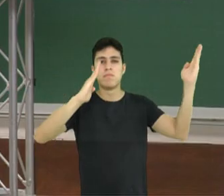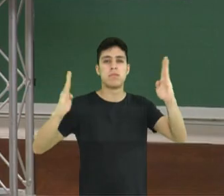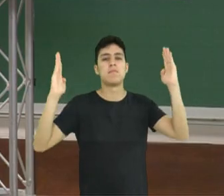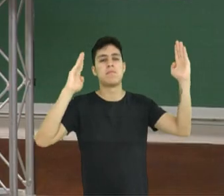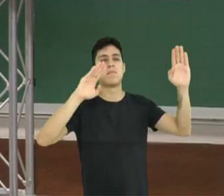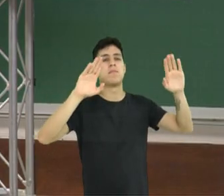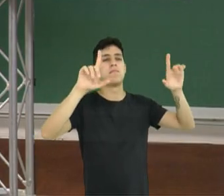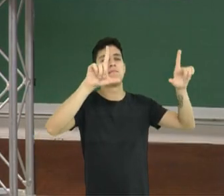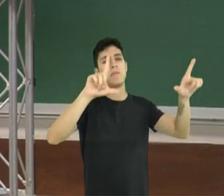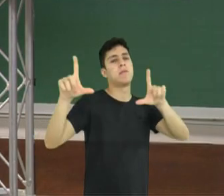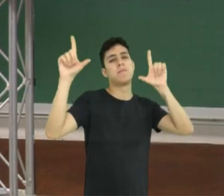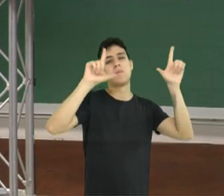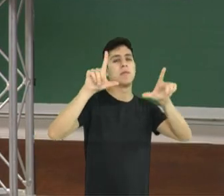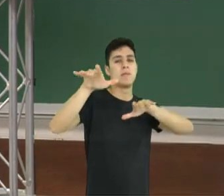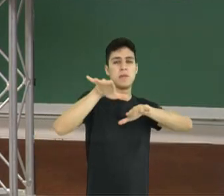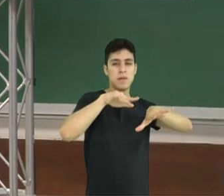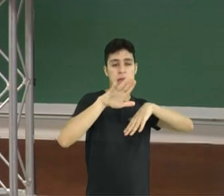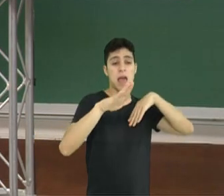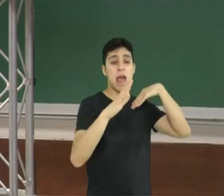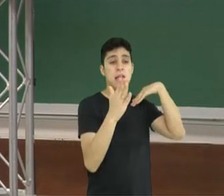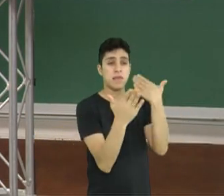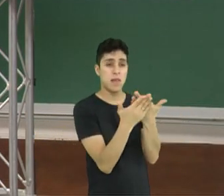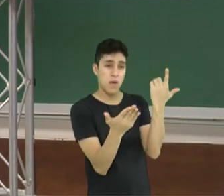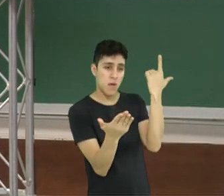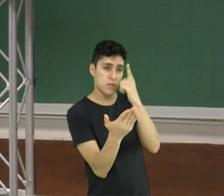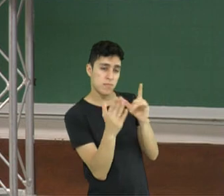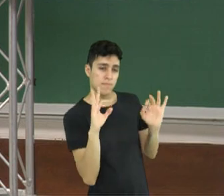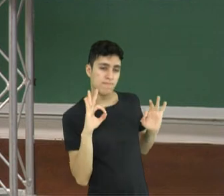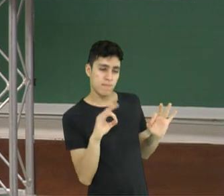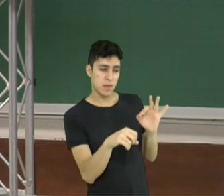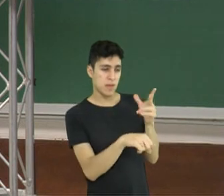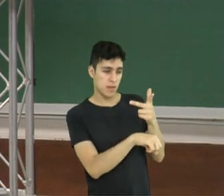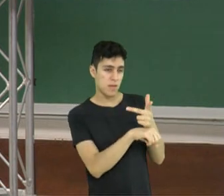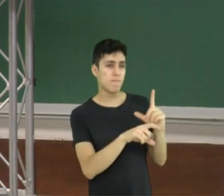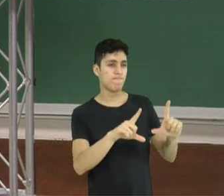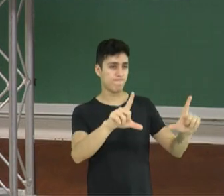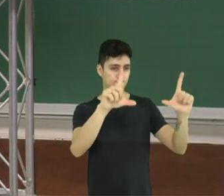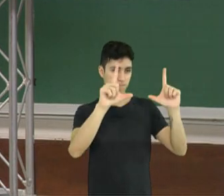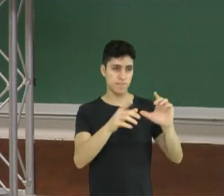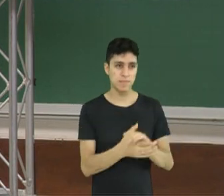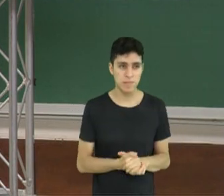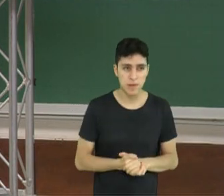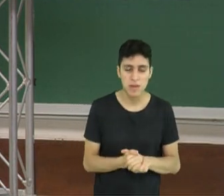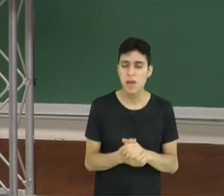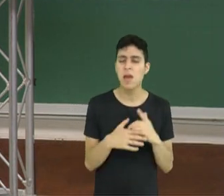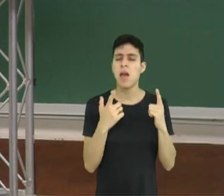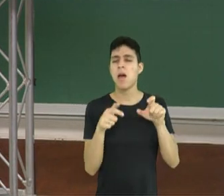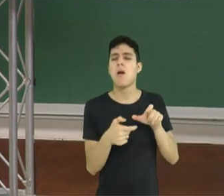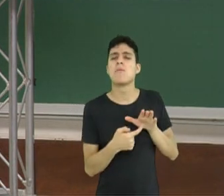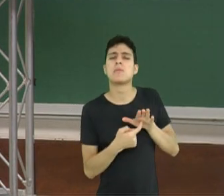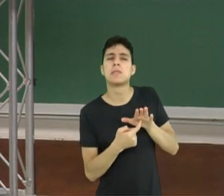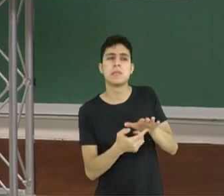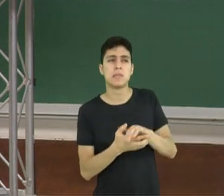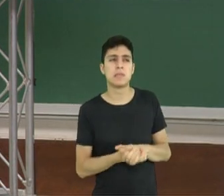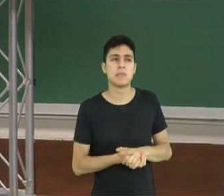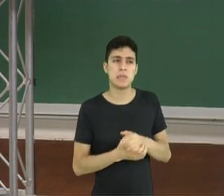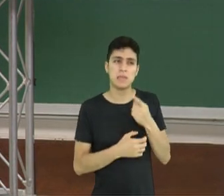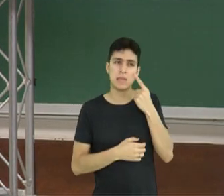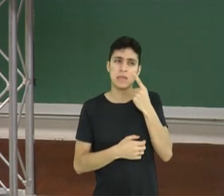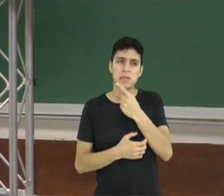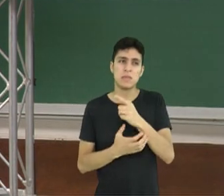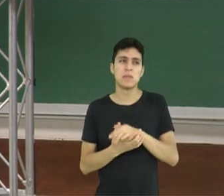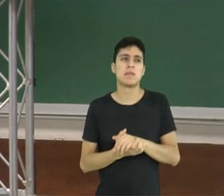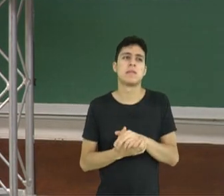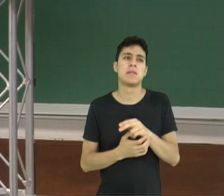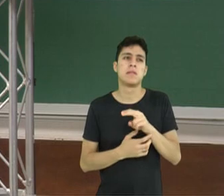teve vários elementos até chegar no cinematógrafo né E eles eram os postos aonde nos Val